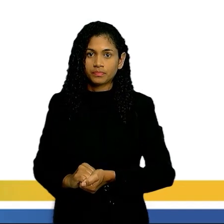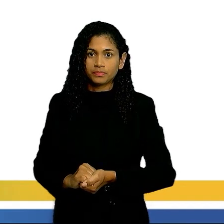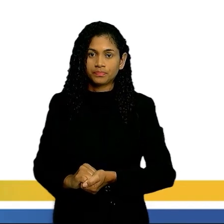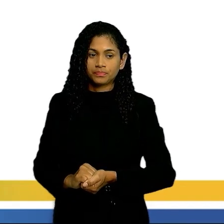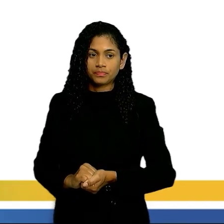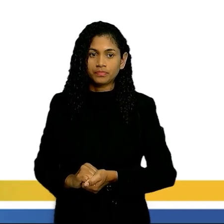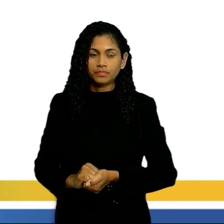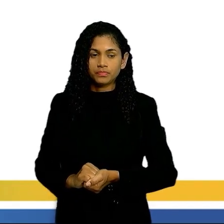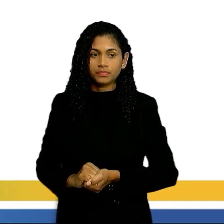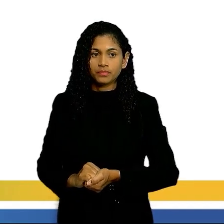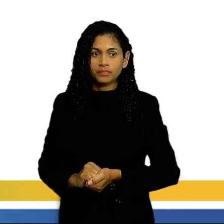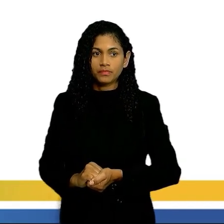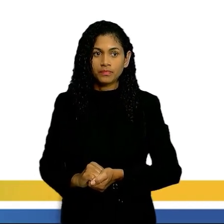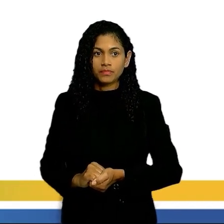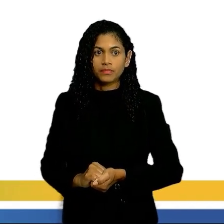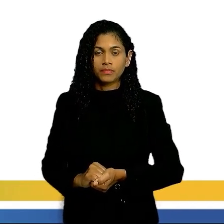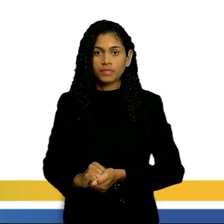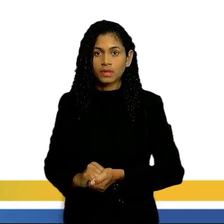Então, vejamos.